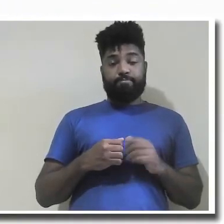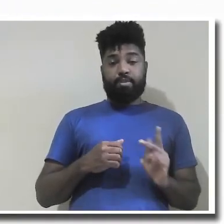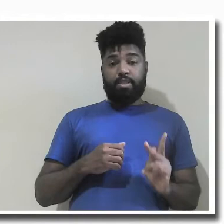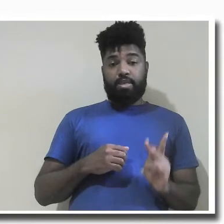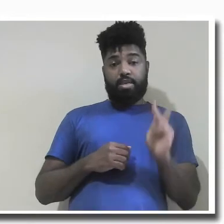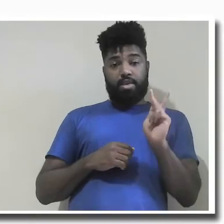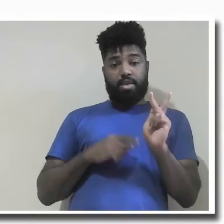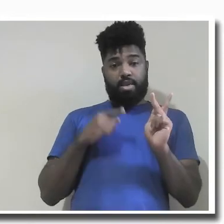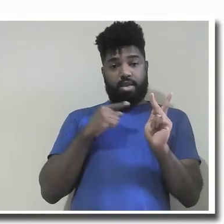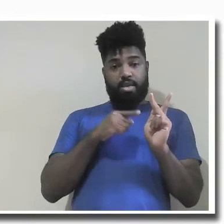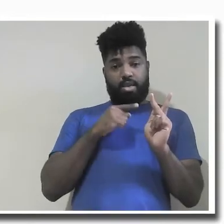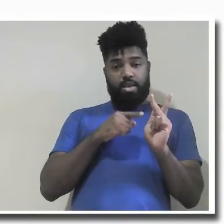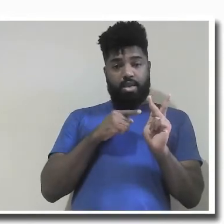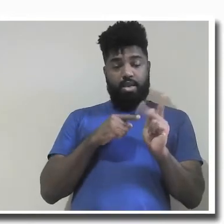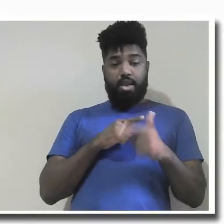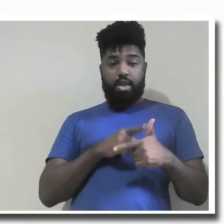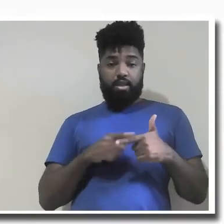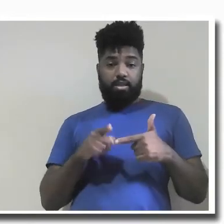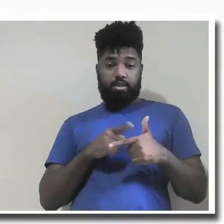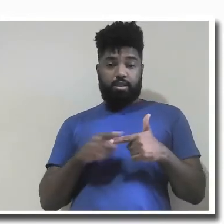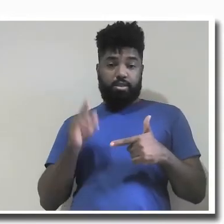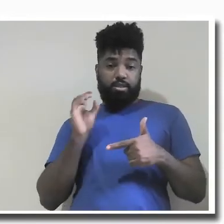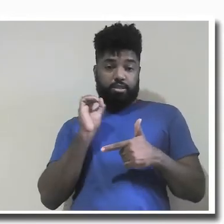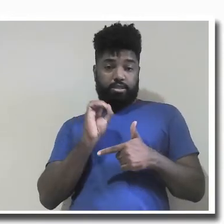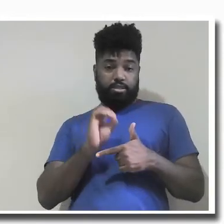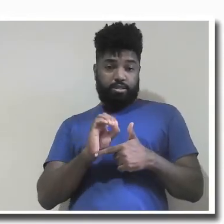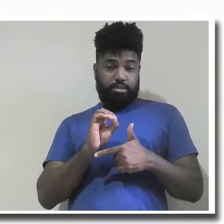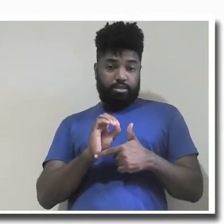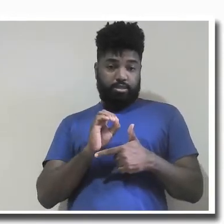k dividido por zero